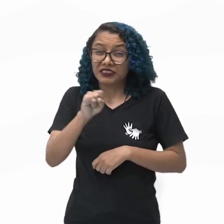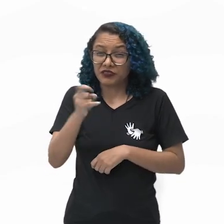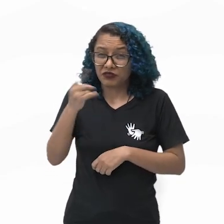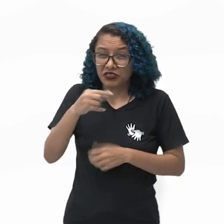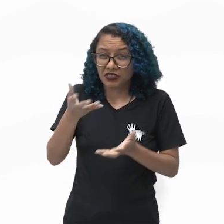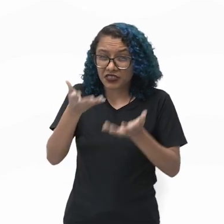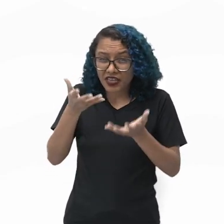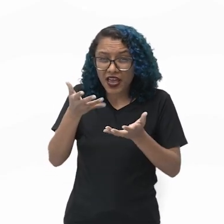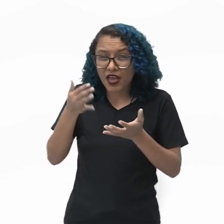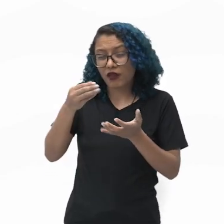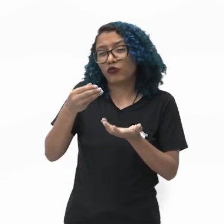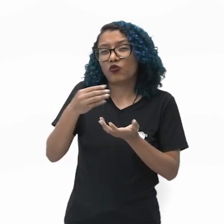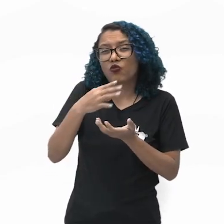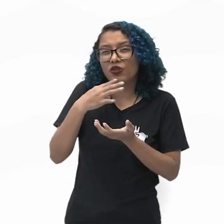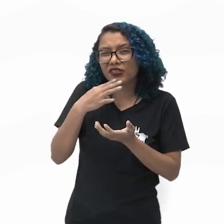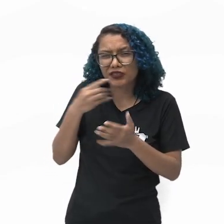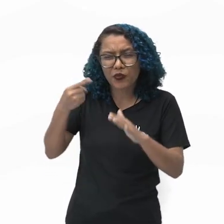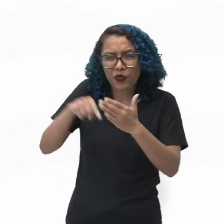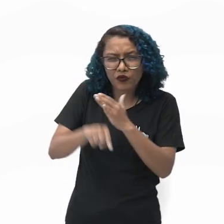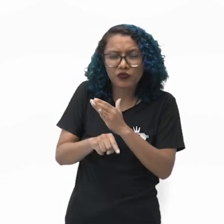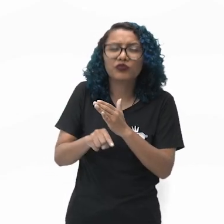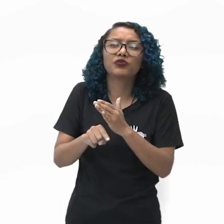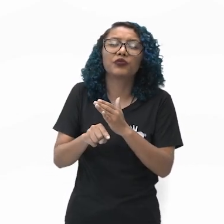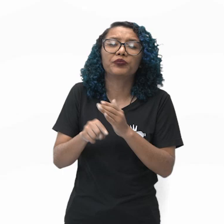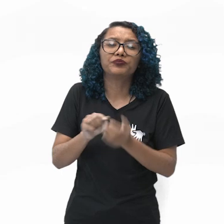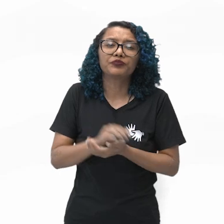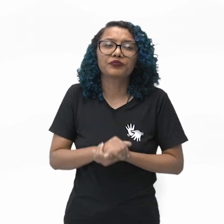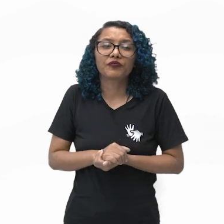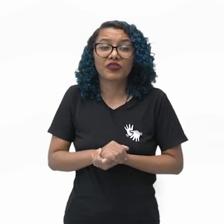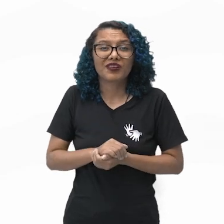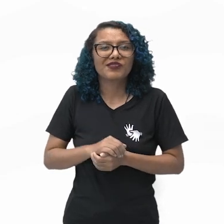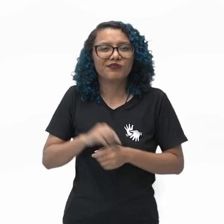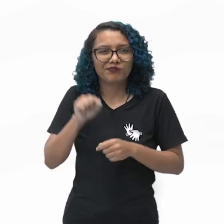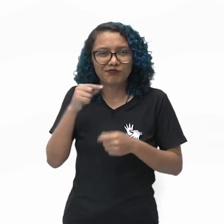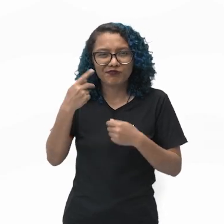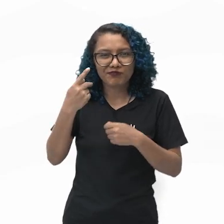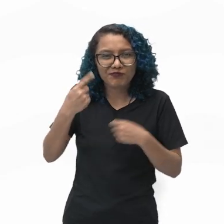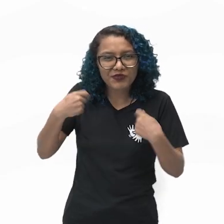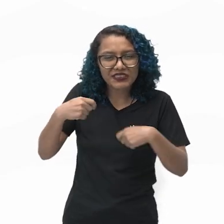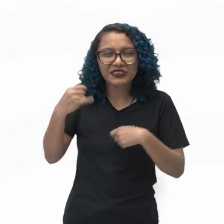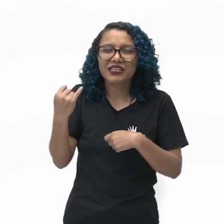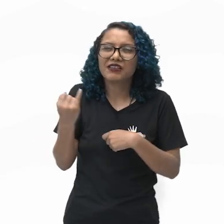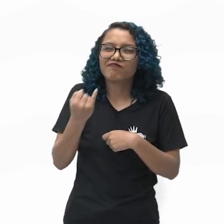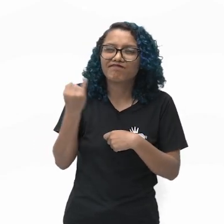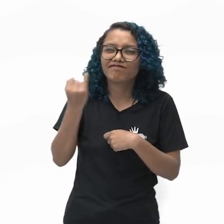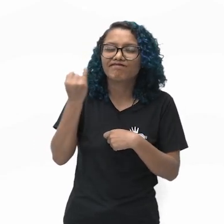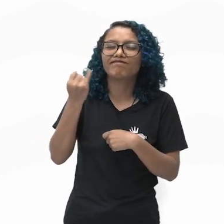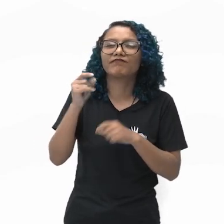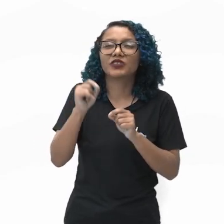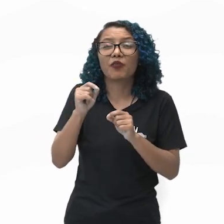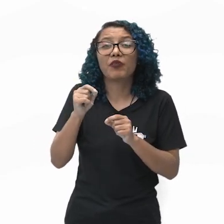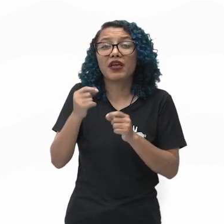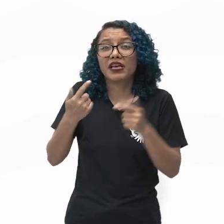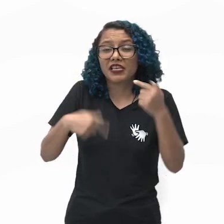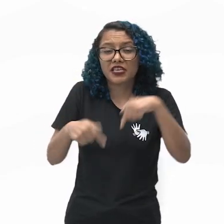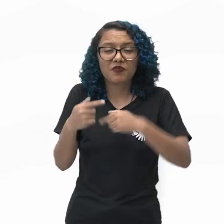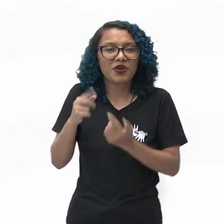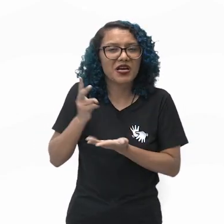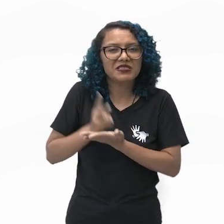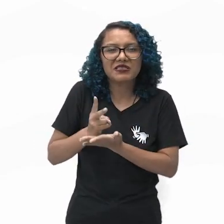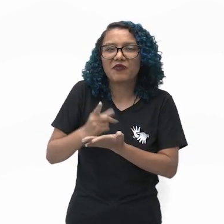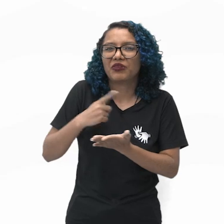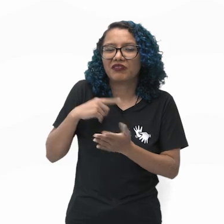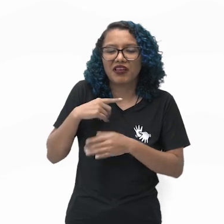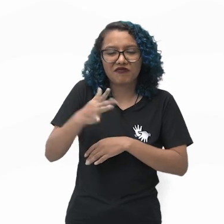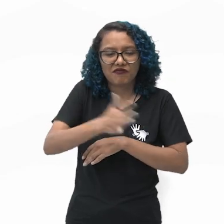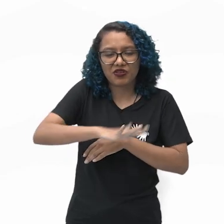química verde, é muito importante entender que a química está ao nosso redor e a gente precisa ter cuidado com as reações químicas